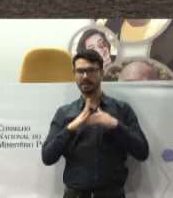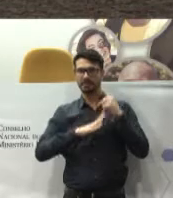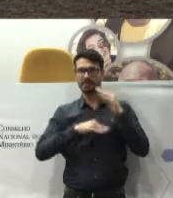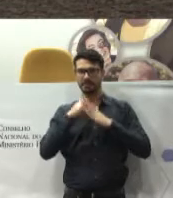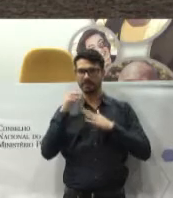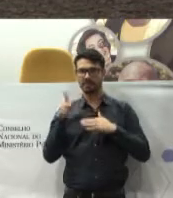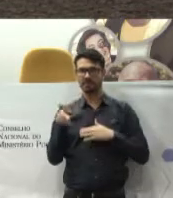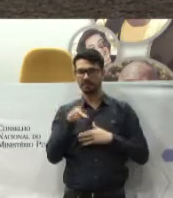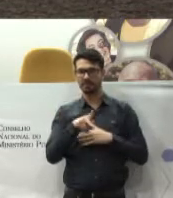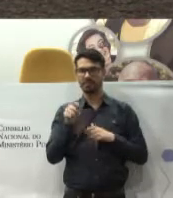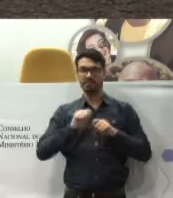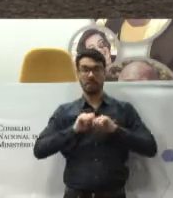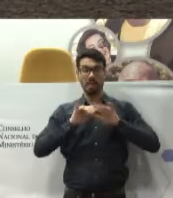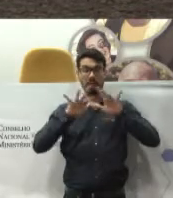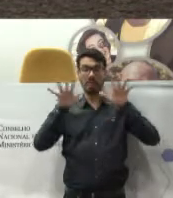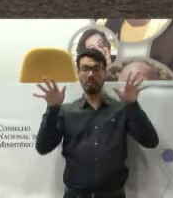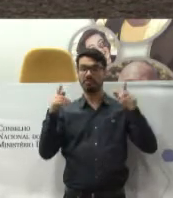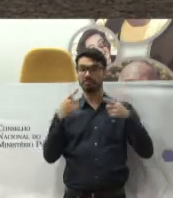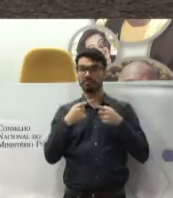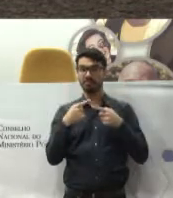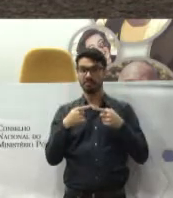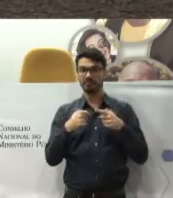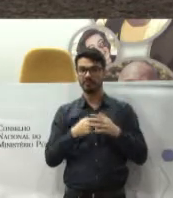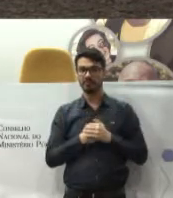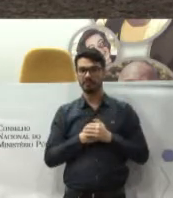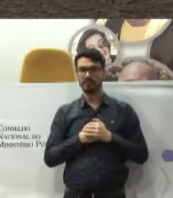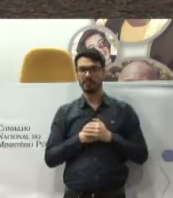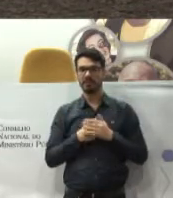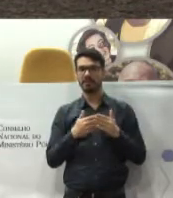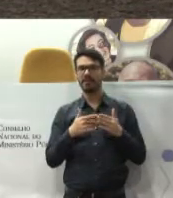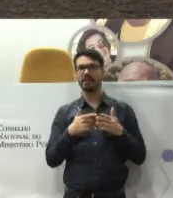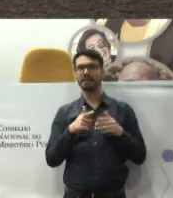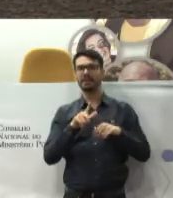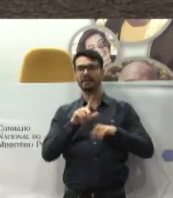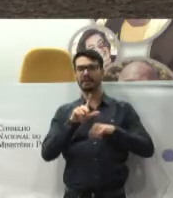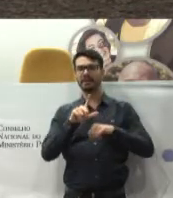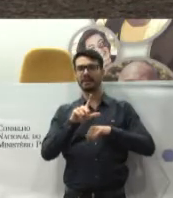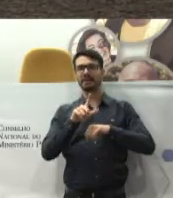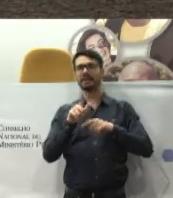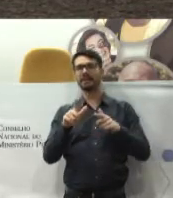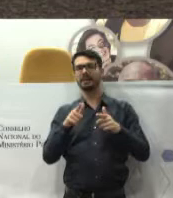da educação explodiu. Os profissionais estão pedindo licença médica.